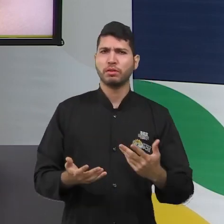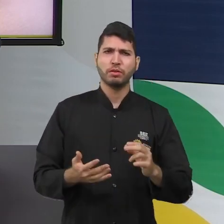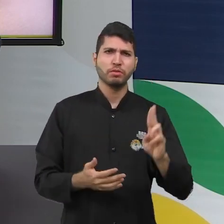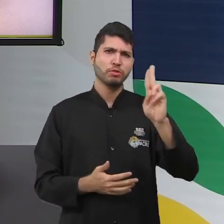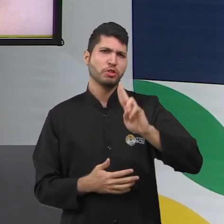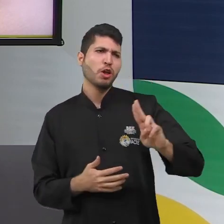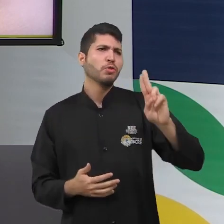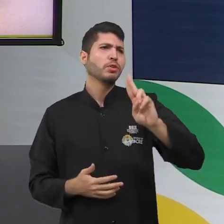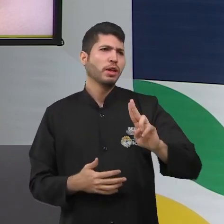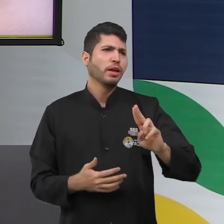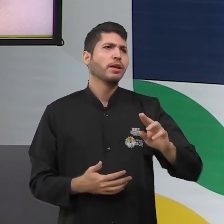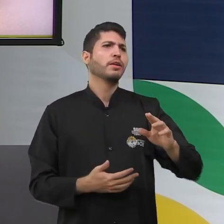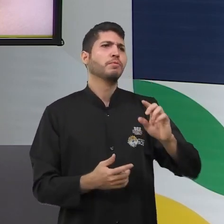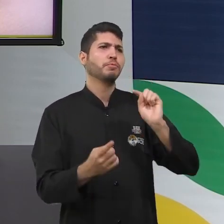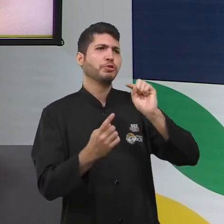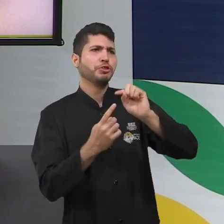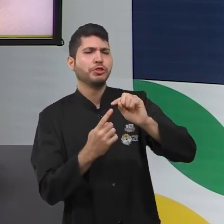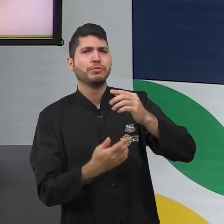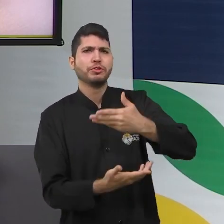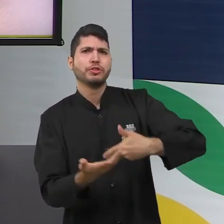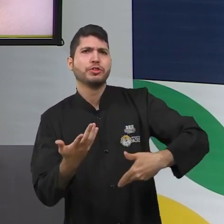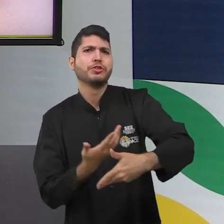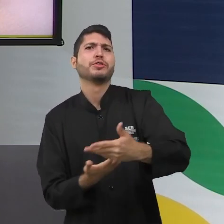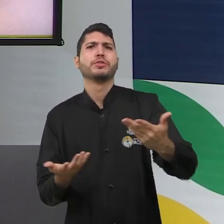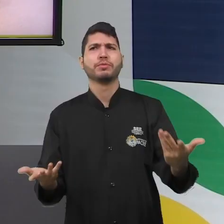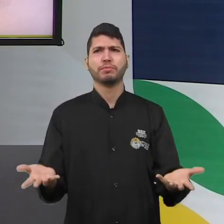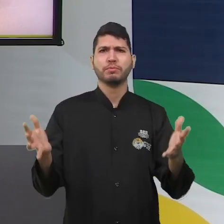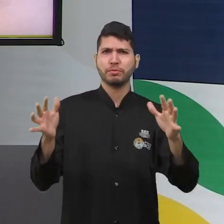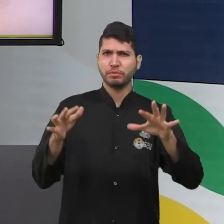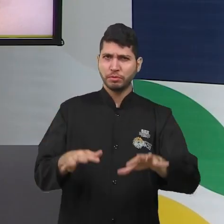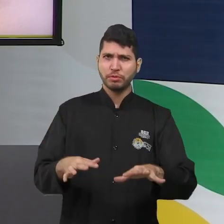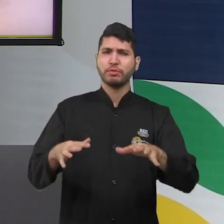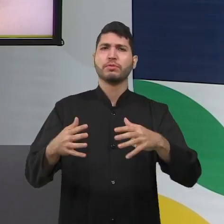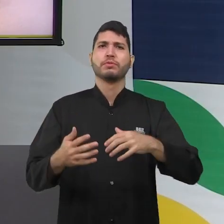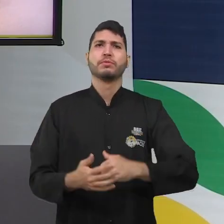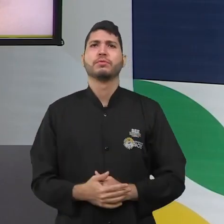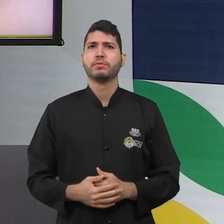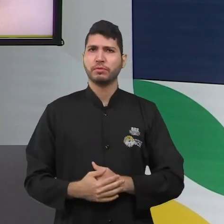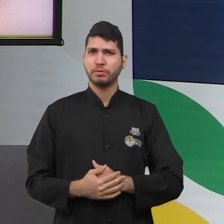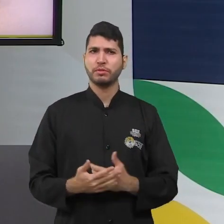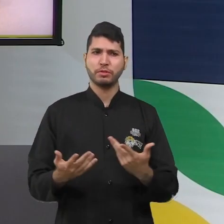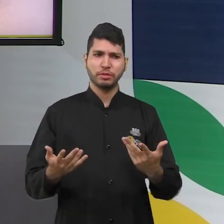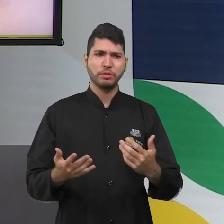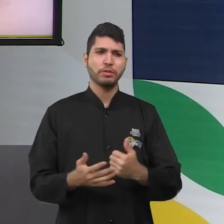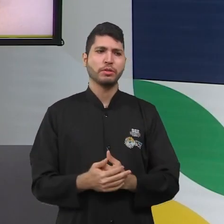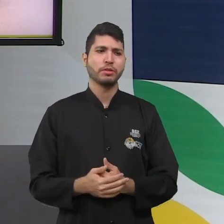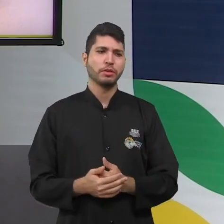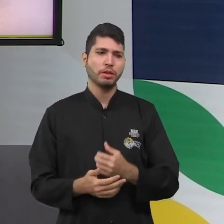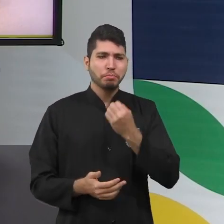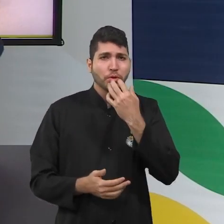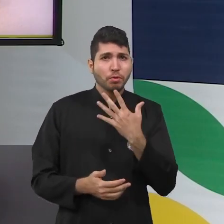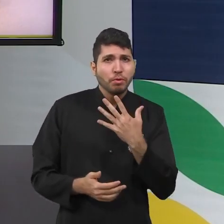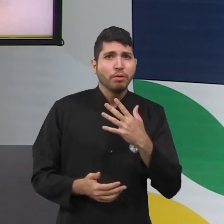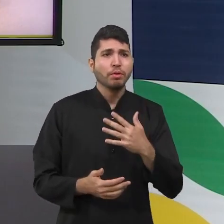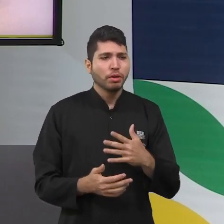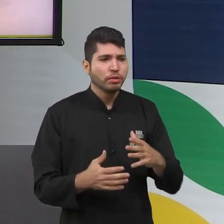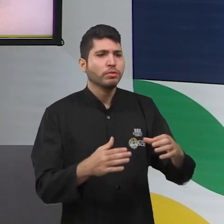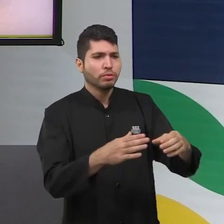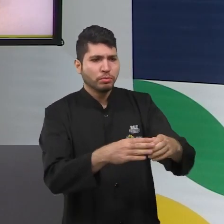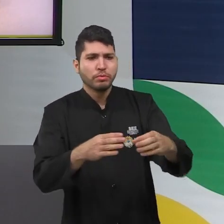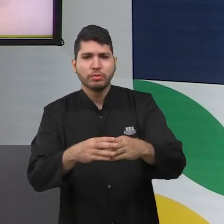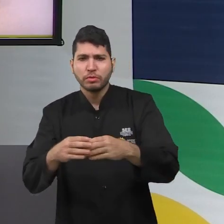de socialização, inclusão. E aí, olha, seria interessante que determinada comunidade pudesse vivenciar isso, porque